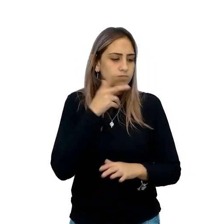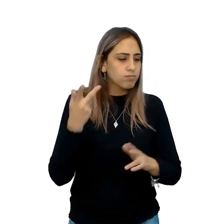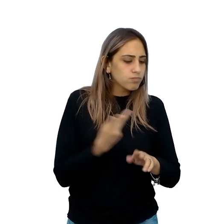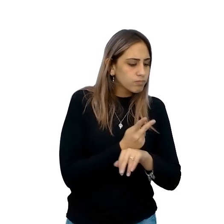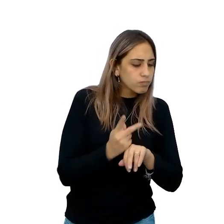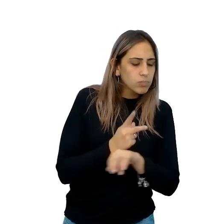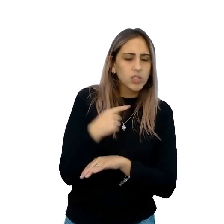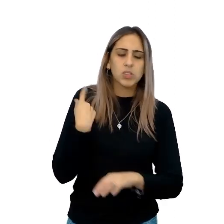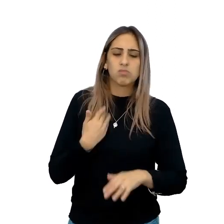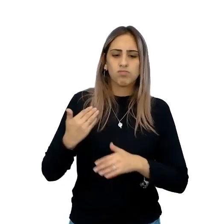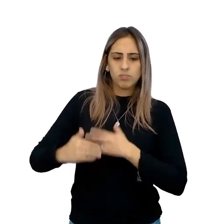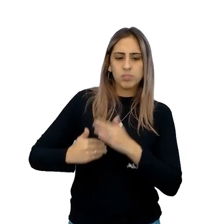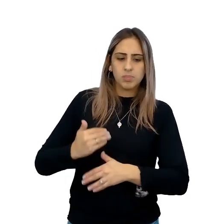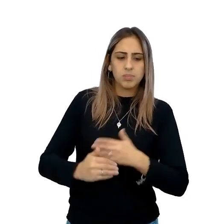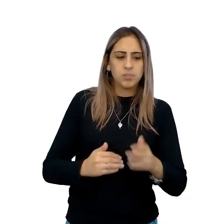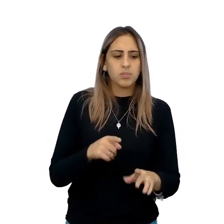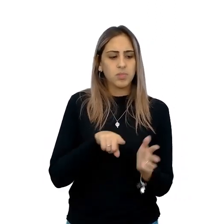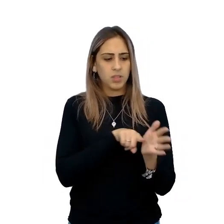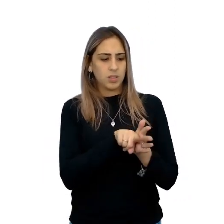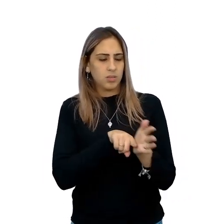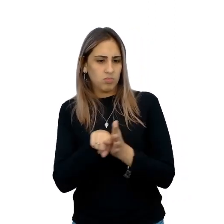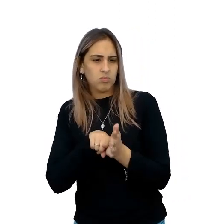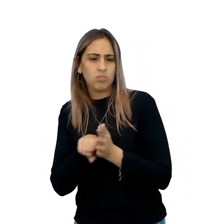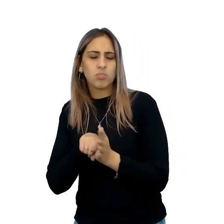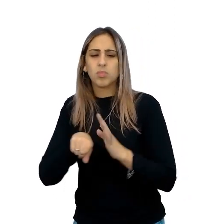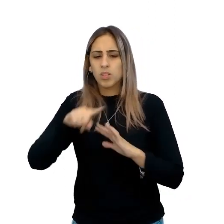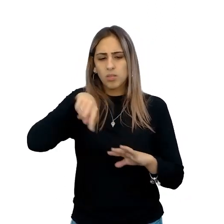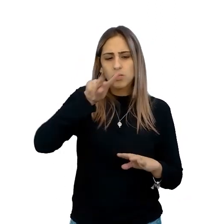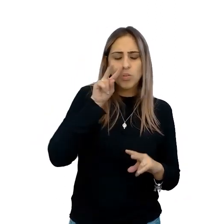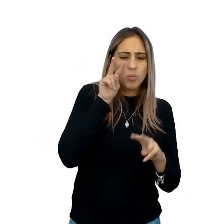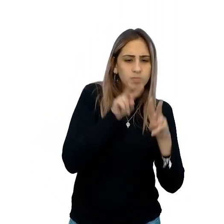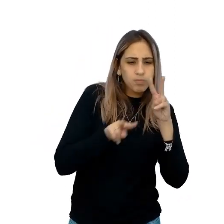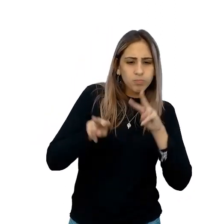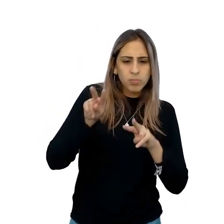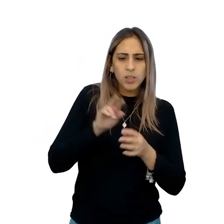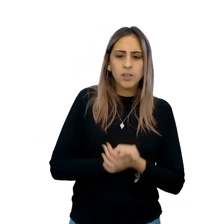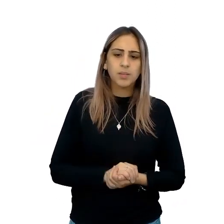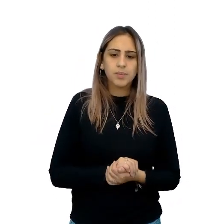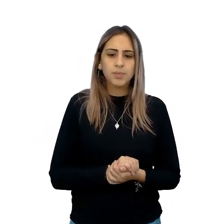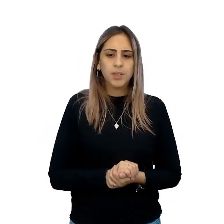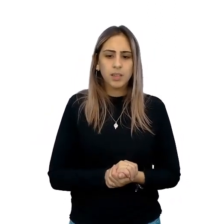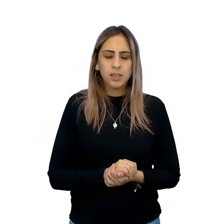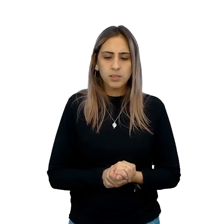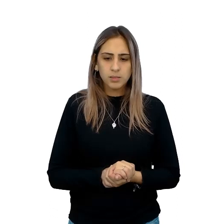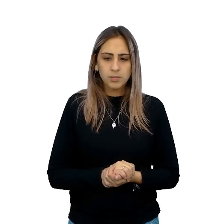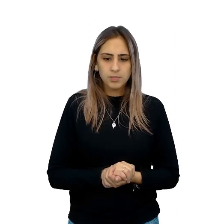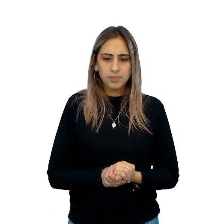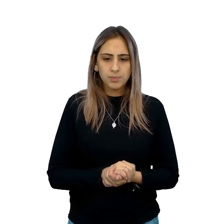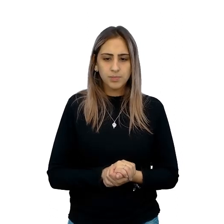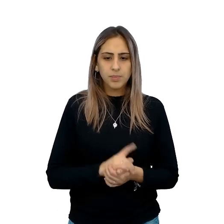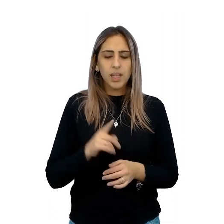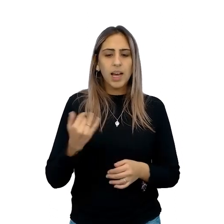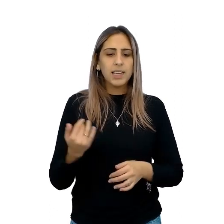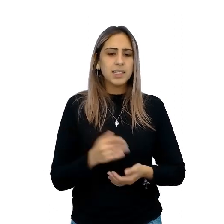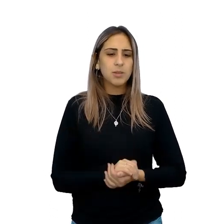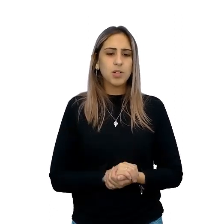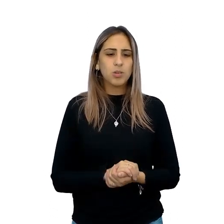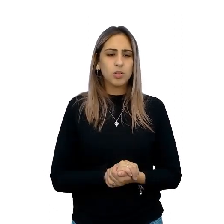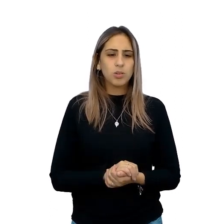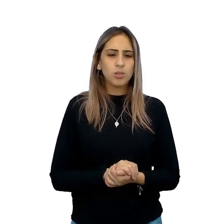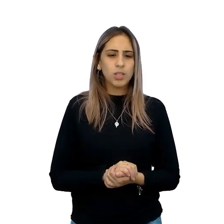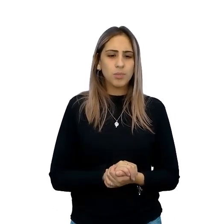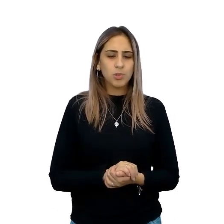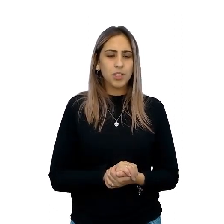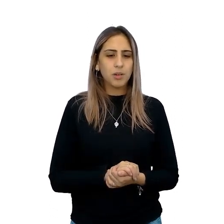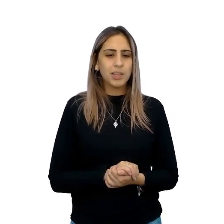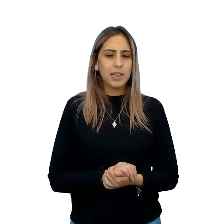então, desenvolver alguma investigação, eles vão observar fatos, eles vão ali desenvolver com os colegas, mas